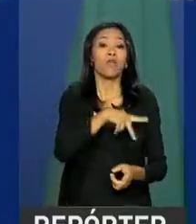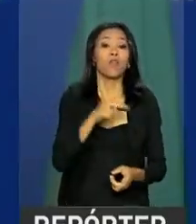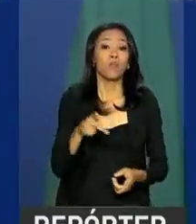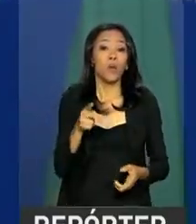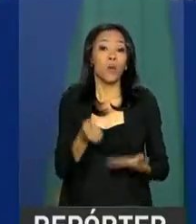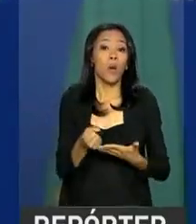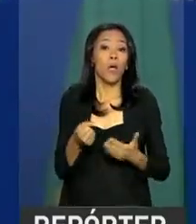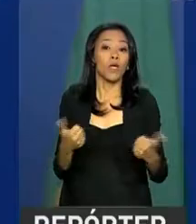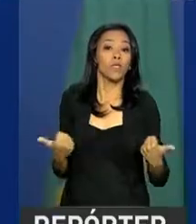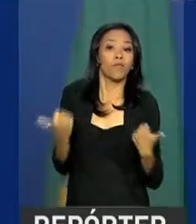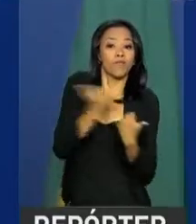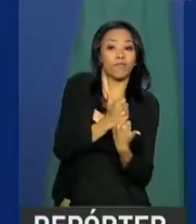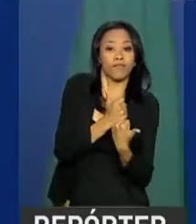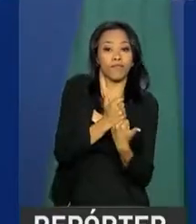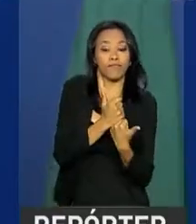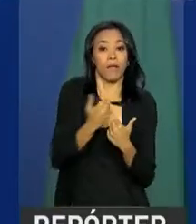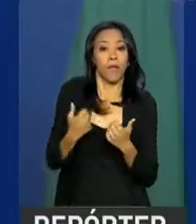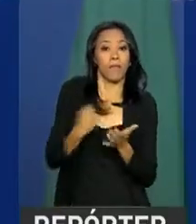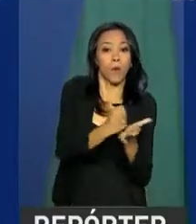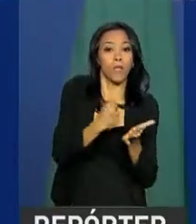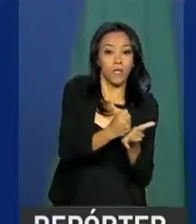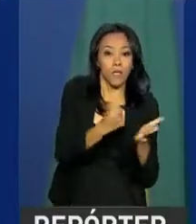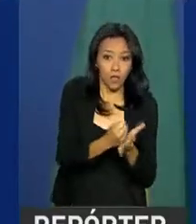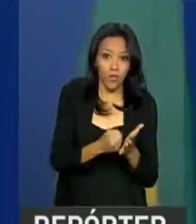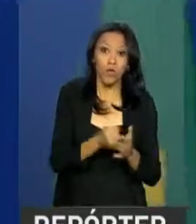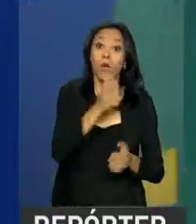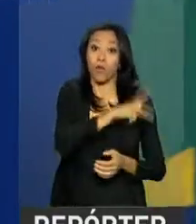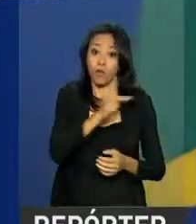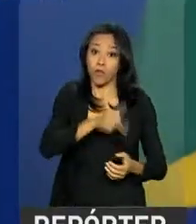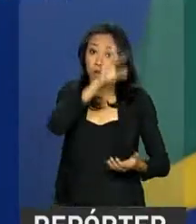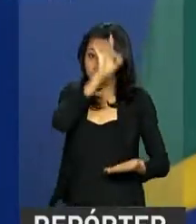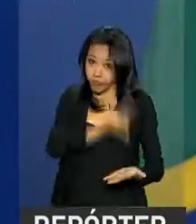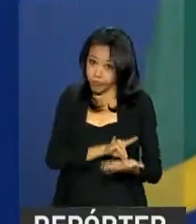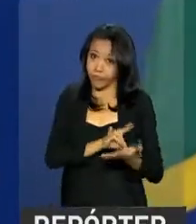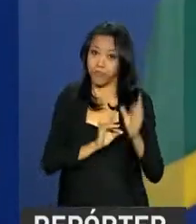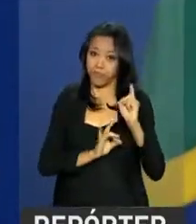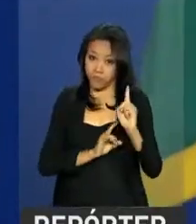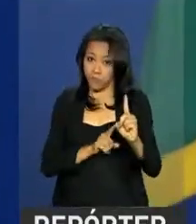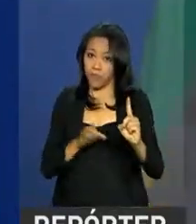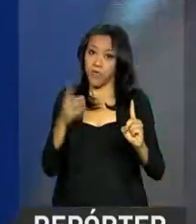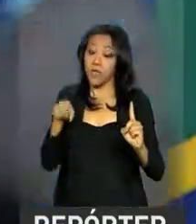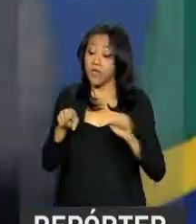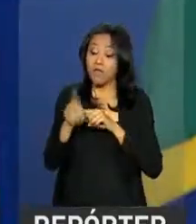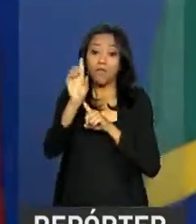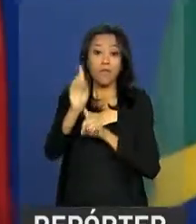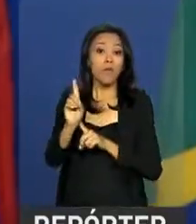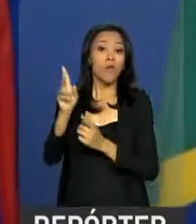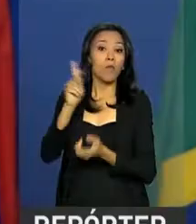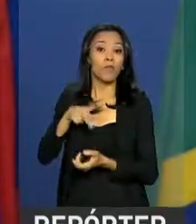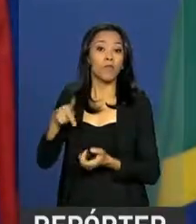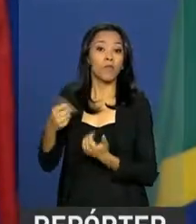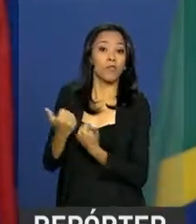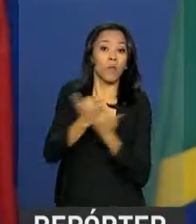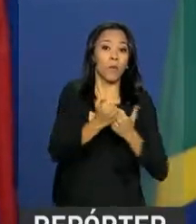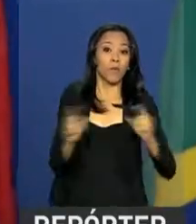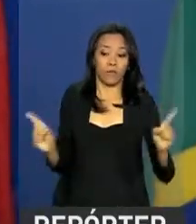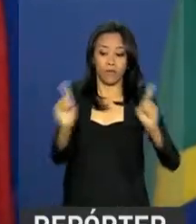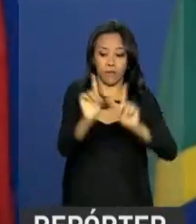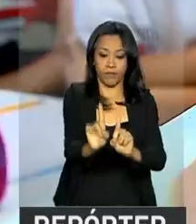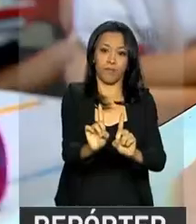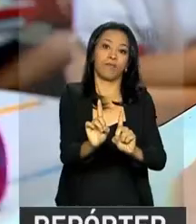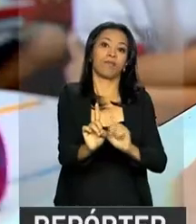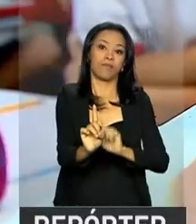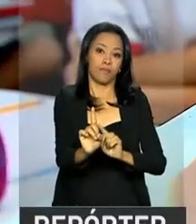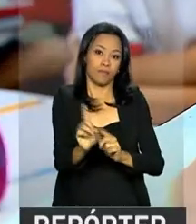apoiador na sala de aula do professor regente de classe e formação continuada em serviço